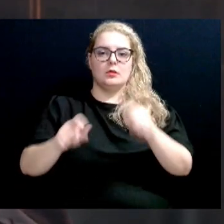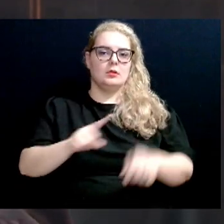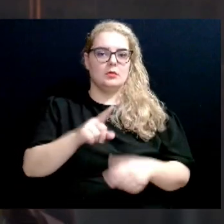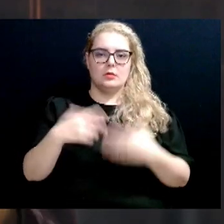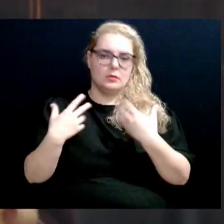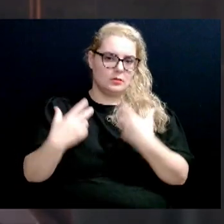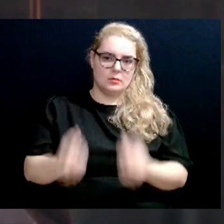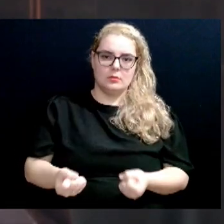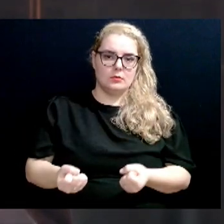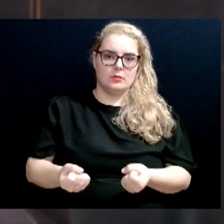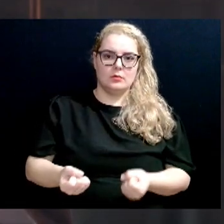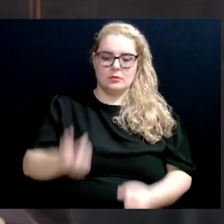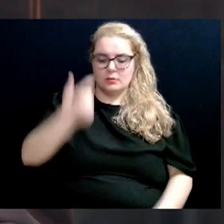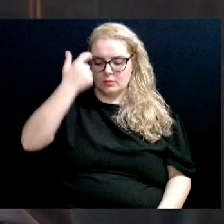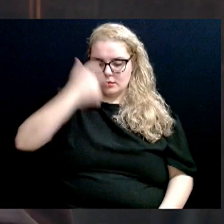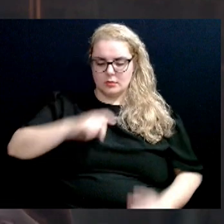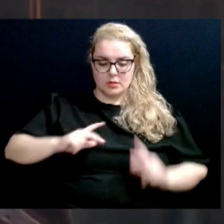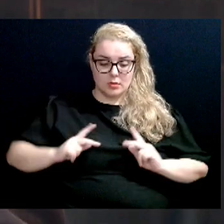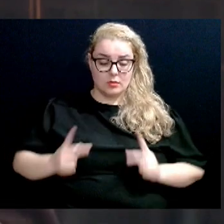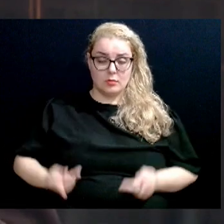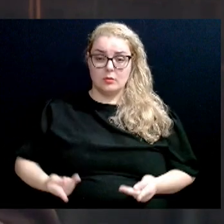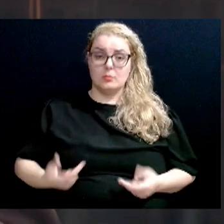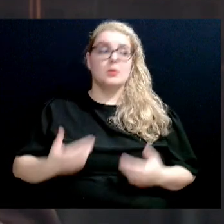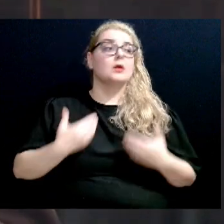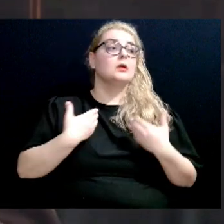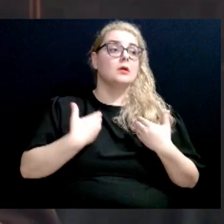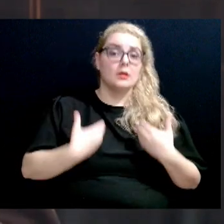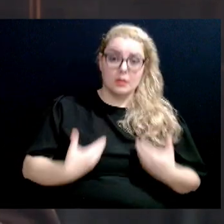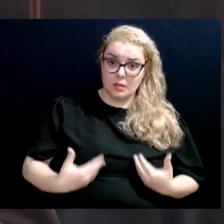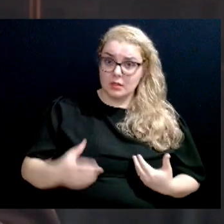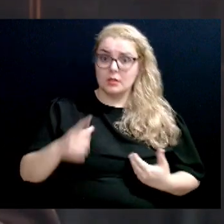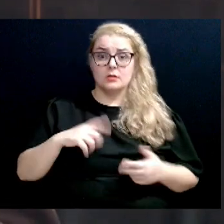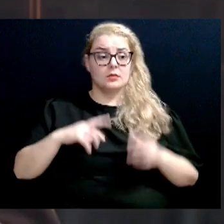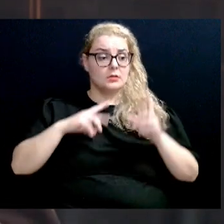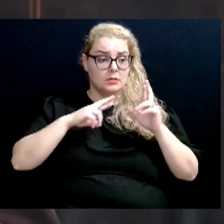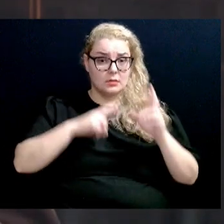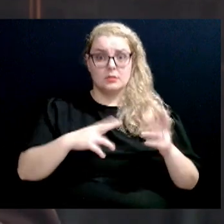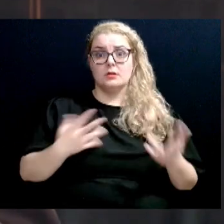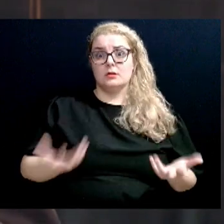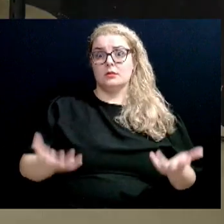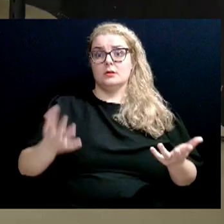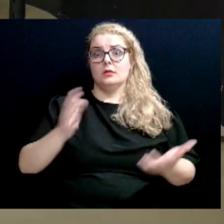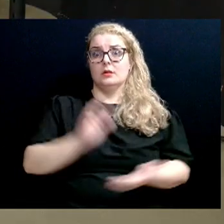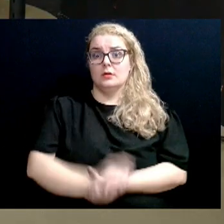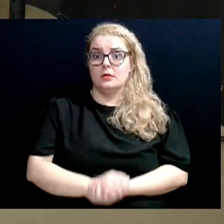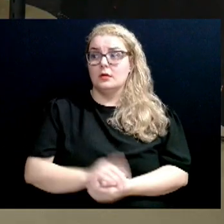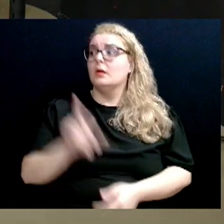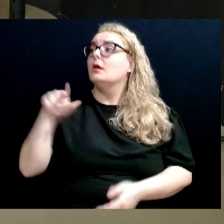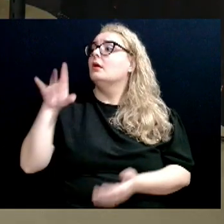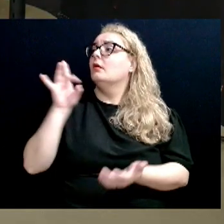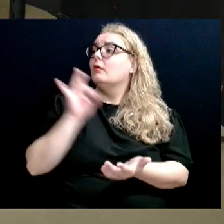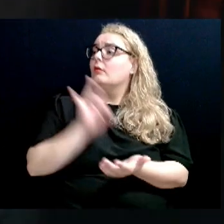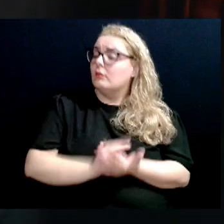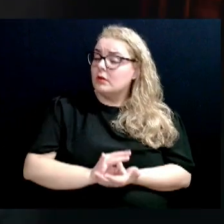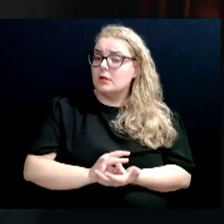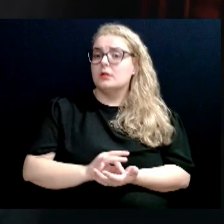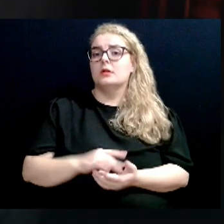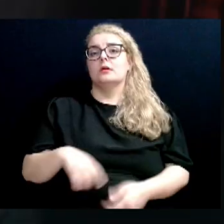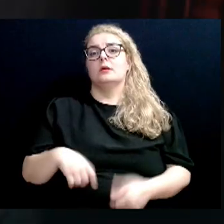são seres humanos e que é normal no fim do dia a gente ter um cansaço. É verdade, a gente precisa